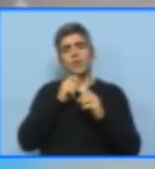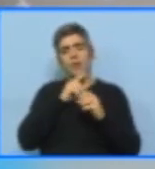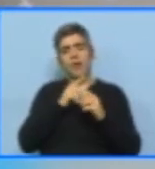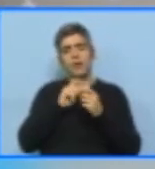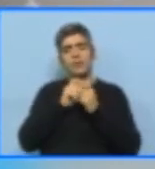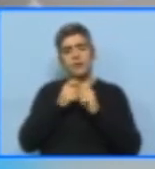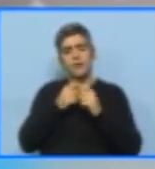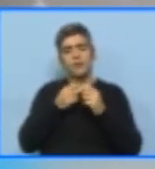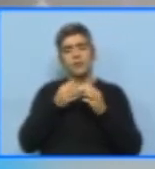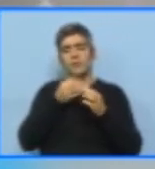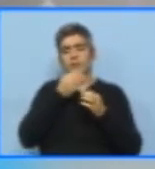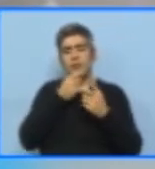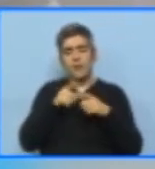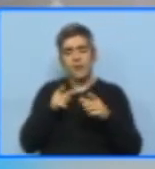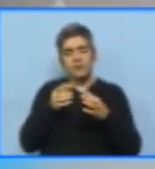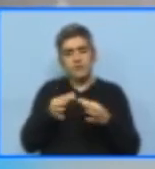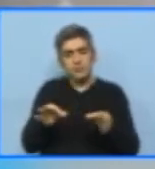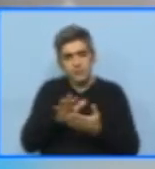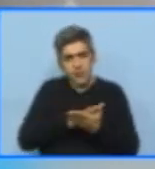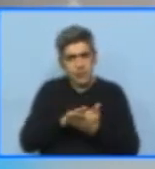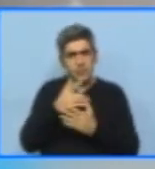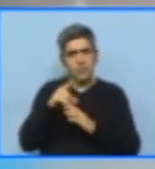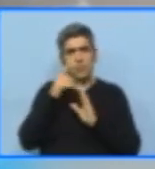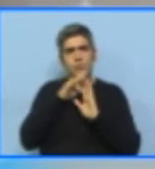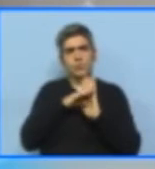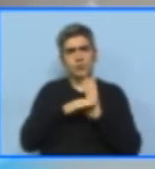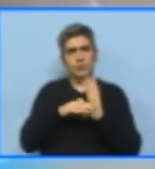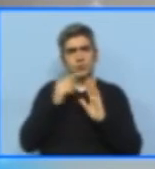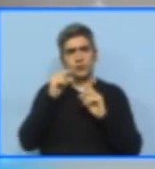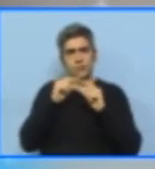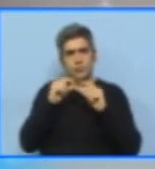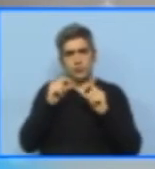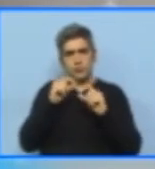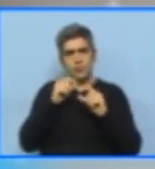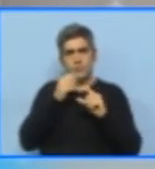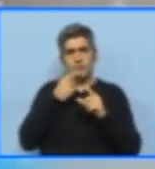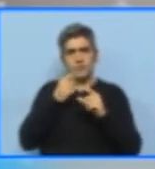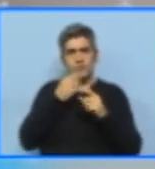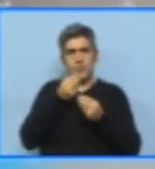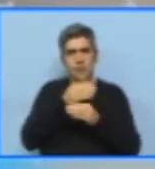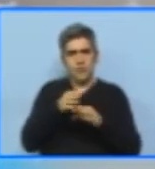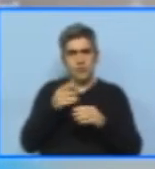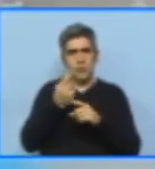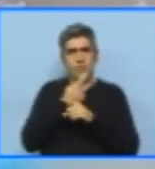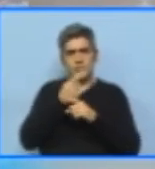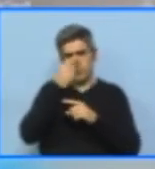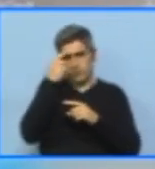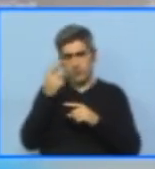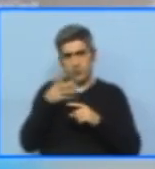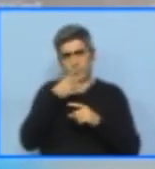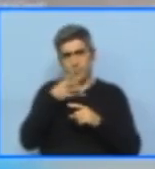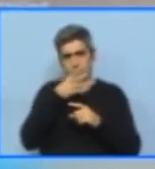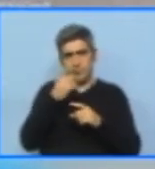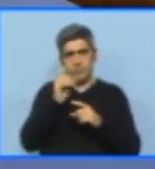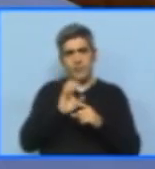capazes de trocar isto por miúdos. Não é? Nós temos até um programa, um sketchzinho, que perguntámos às crianças coisas difíceis e elas explicam